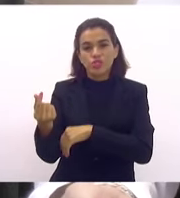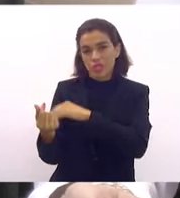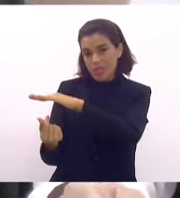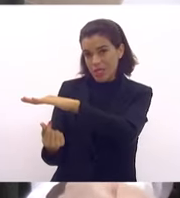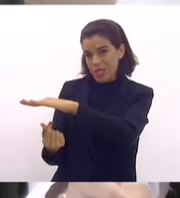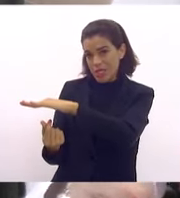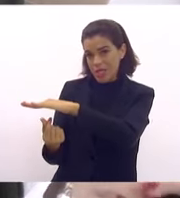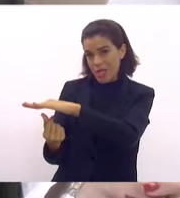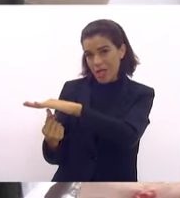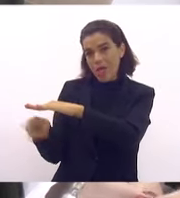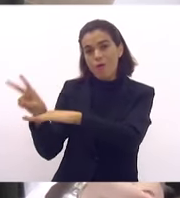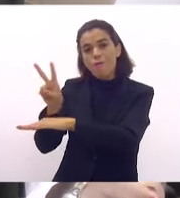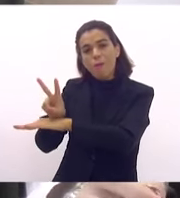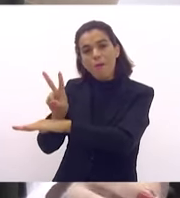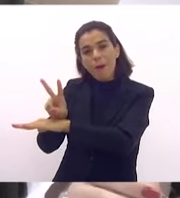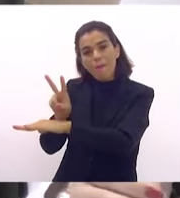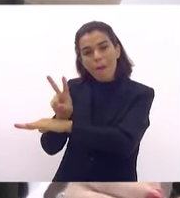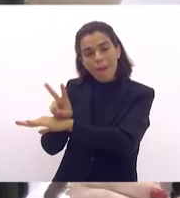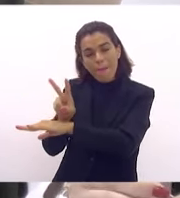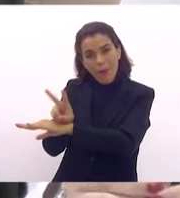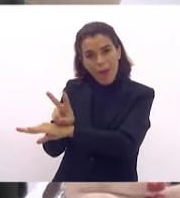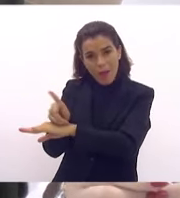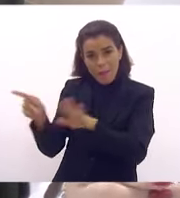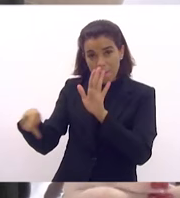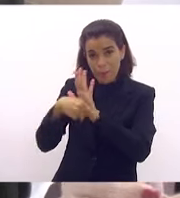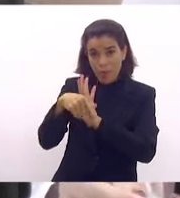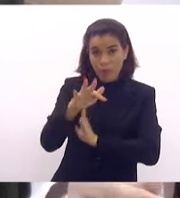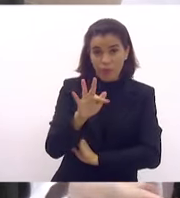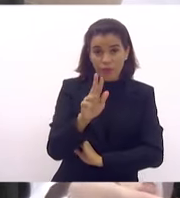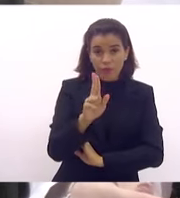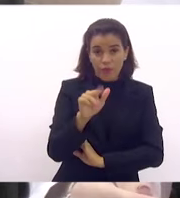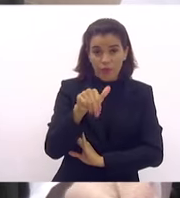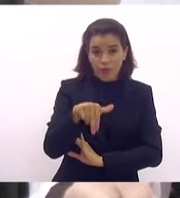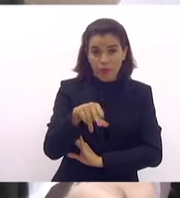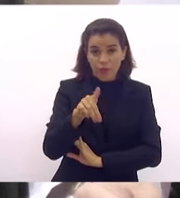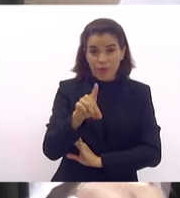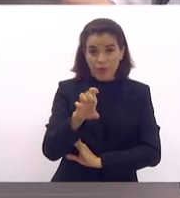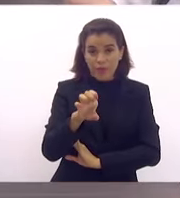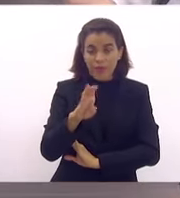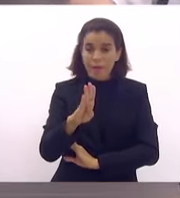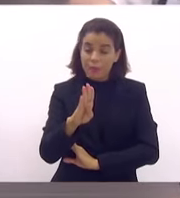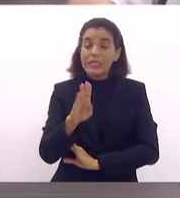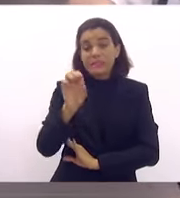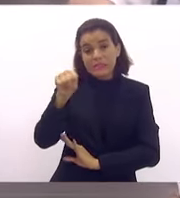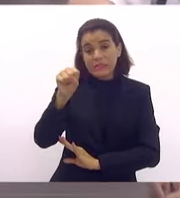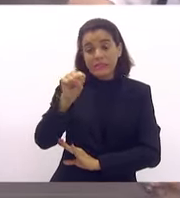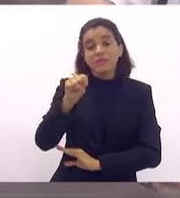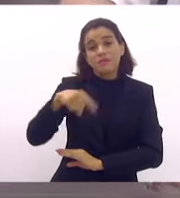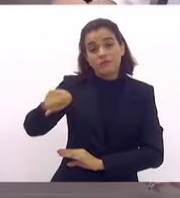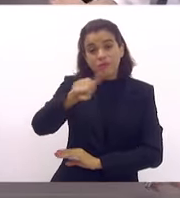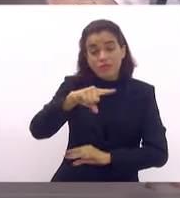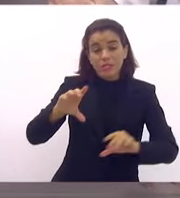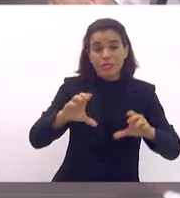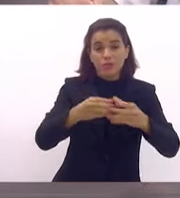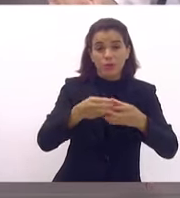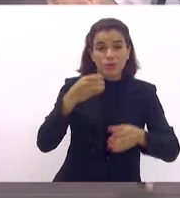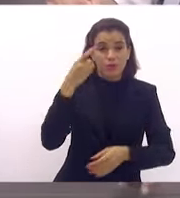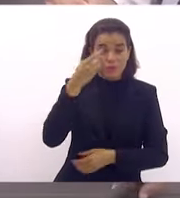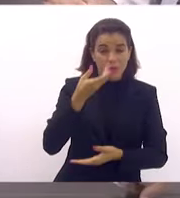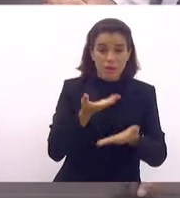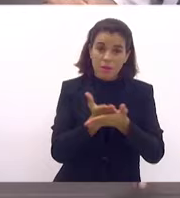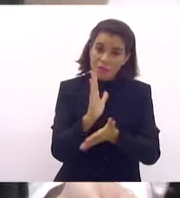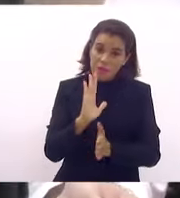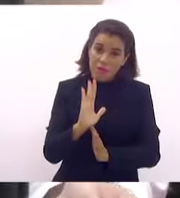70% dessa distribuição do Fundeb, é isso? Isso, se Vossa Excelência e os demais deputados aprovarem o projeto de lei hoje. Tá, mas já